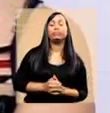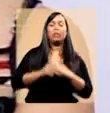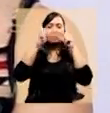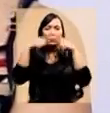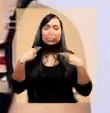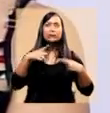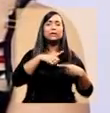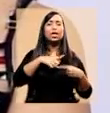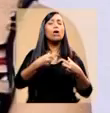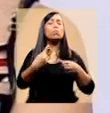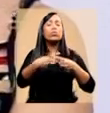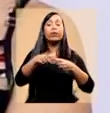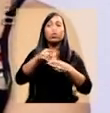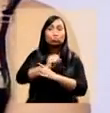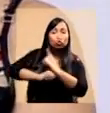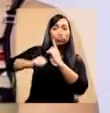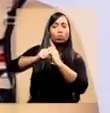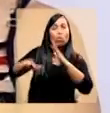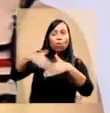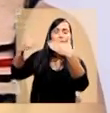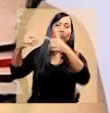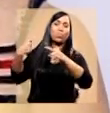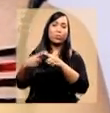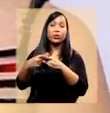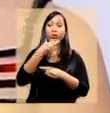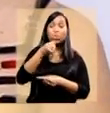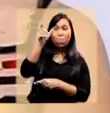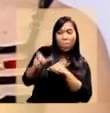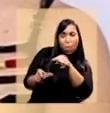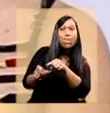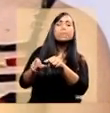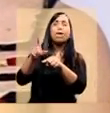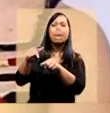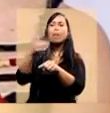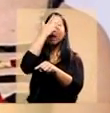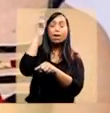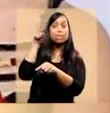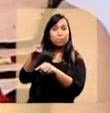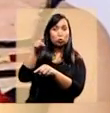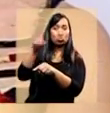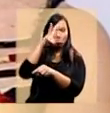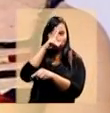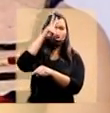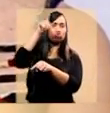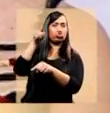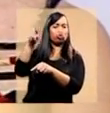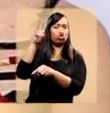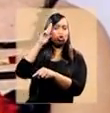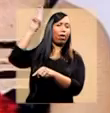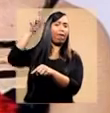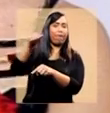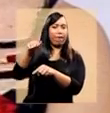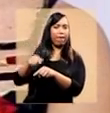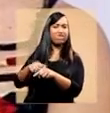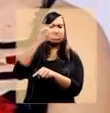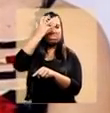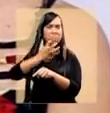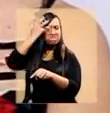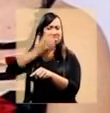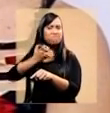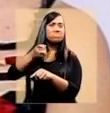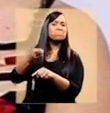de construções sociais que caracterizam o homem como a pessoa dominadora,